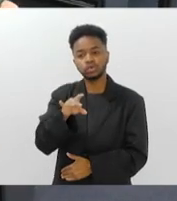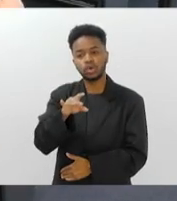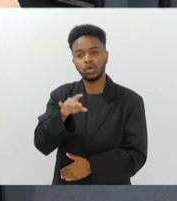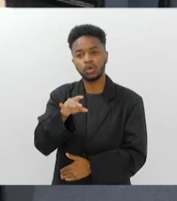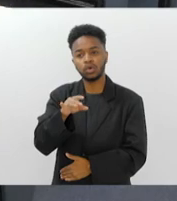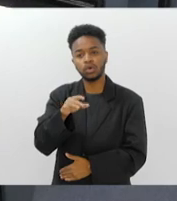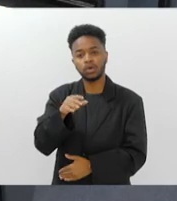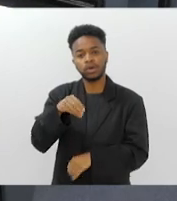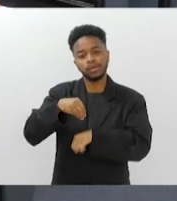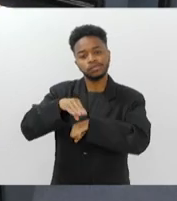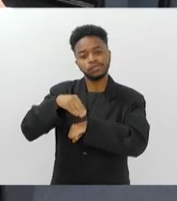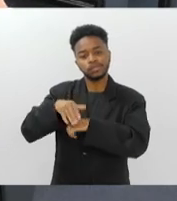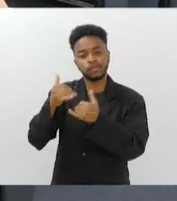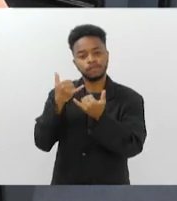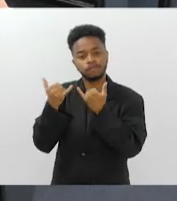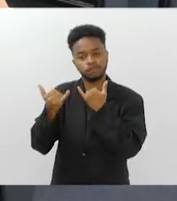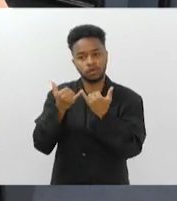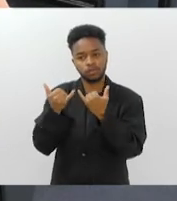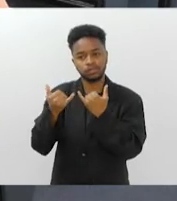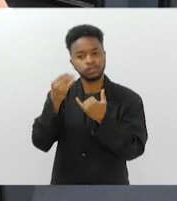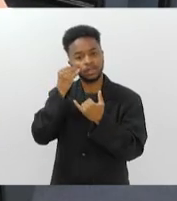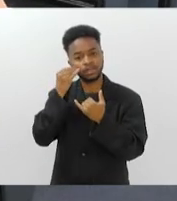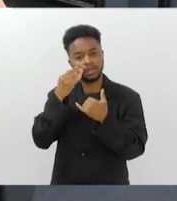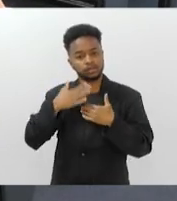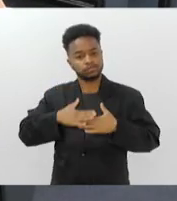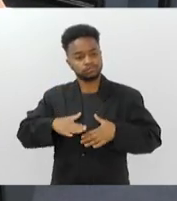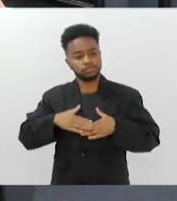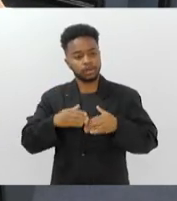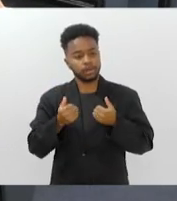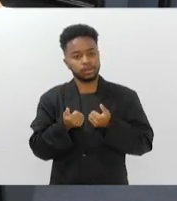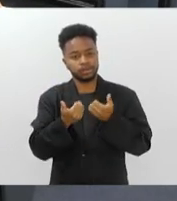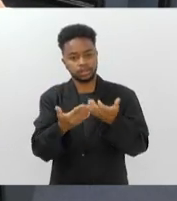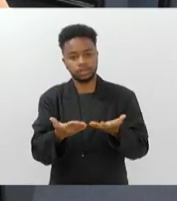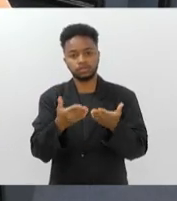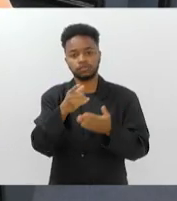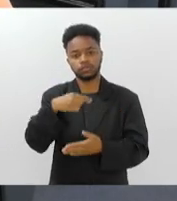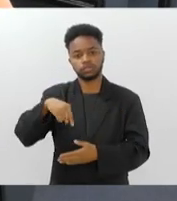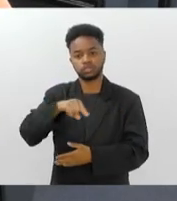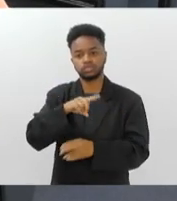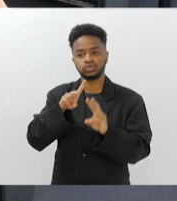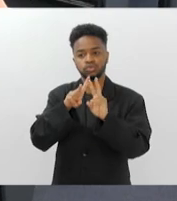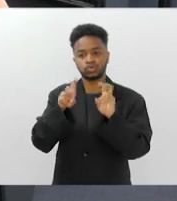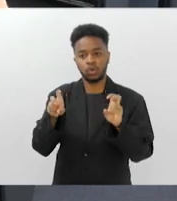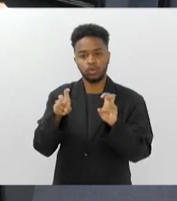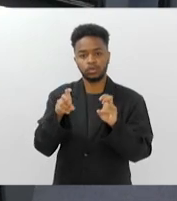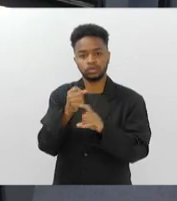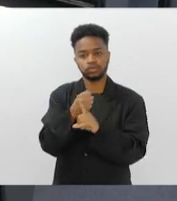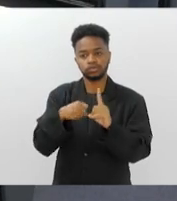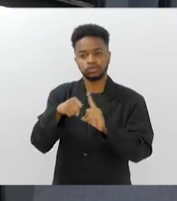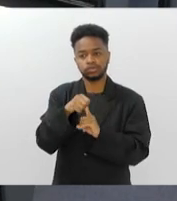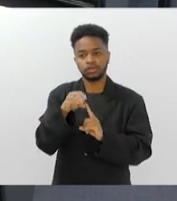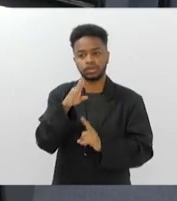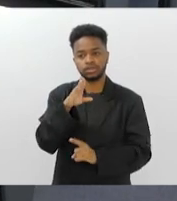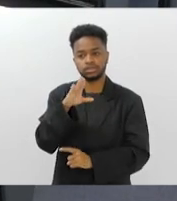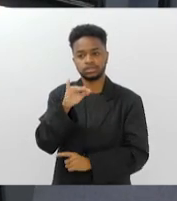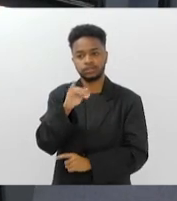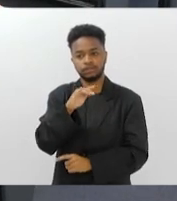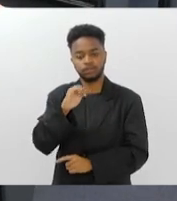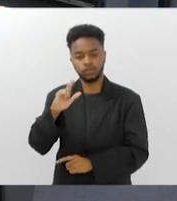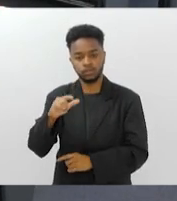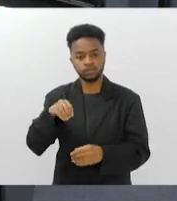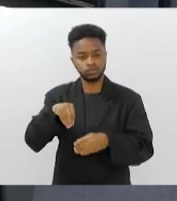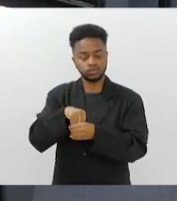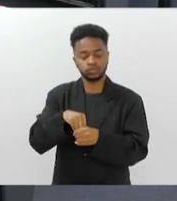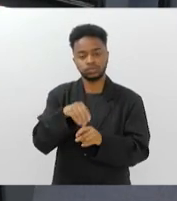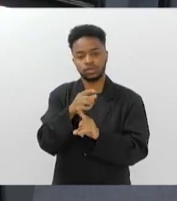alguma informação para tranquilizar pelo menos a a a expectativa da da da sociedade civil nós fizemos na reunião a